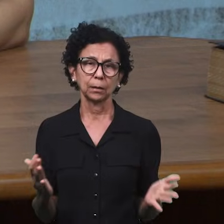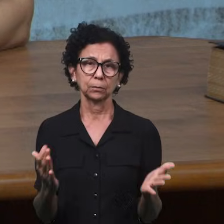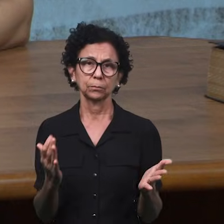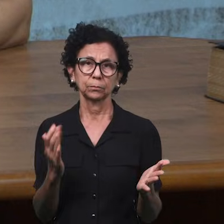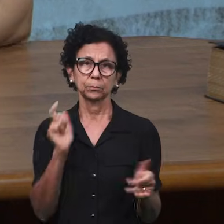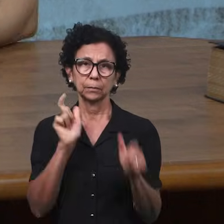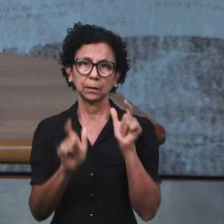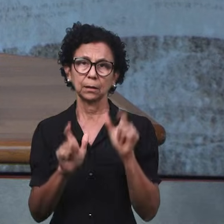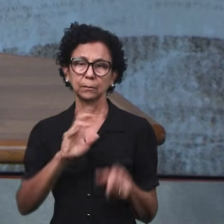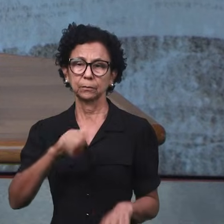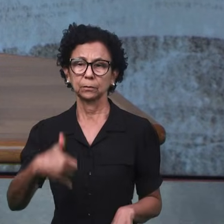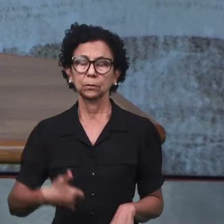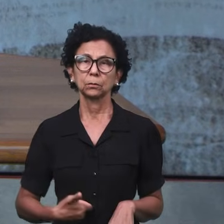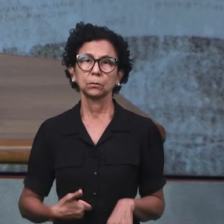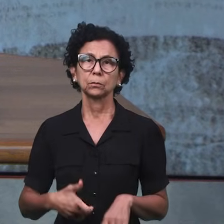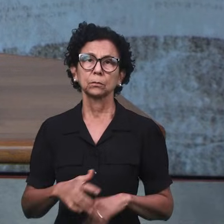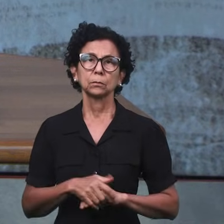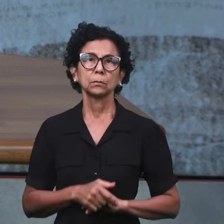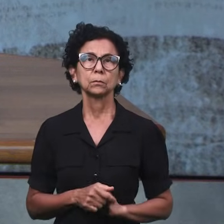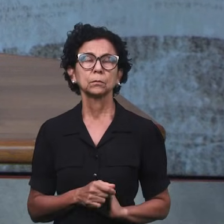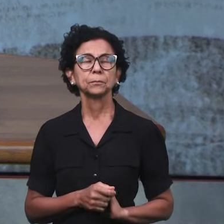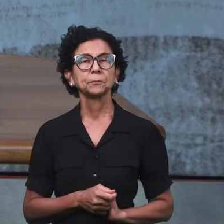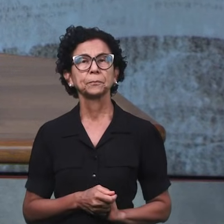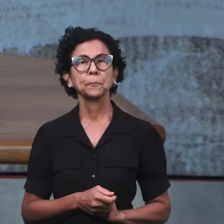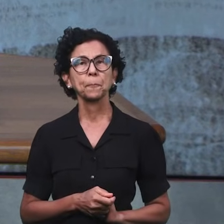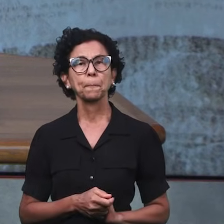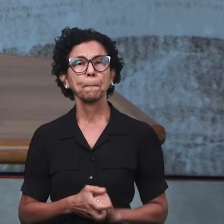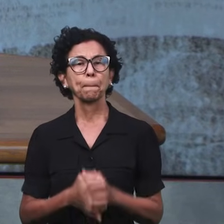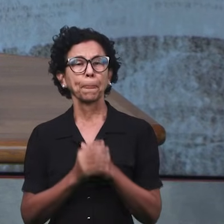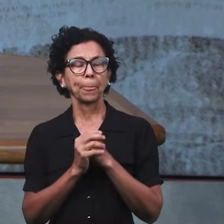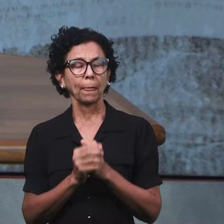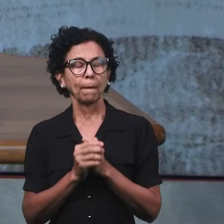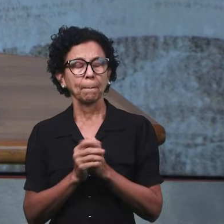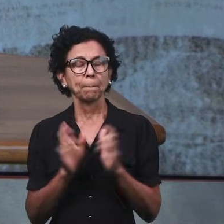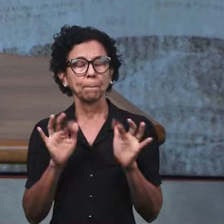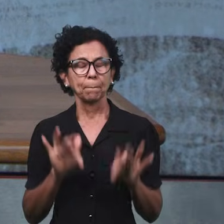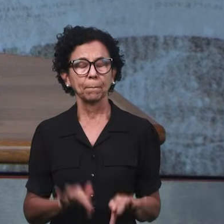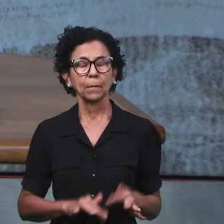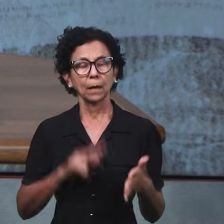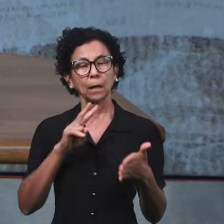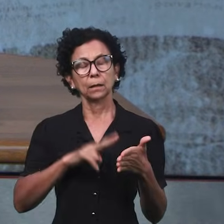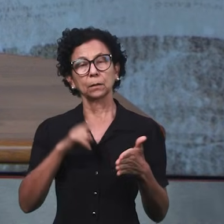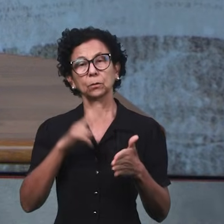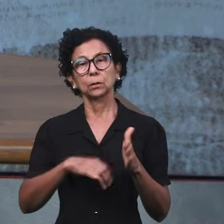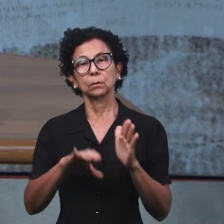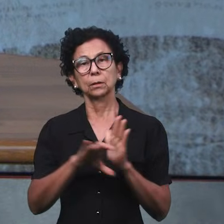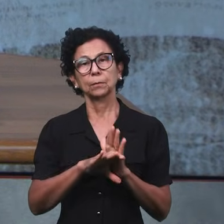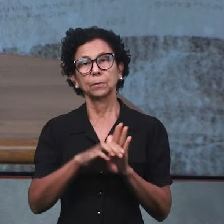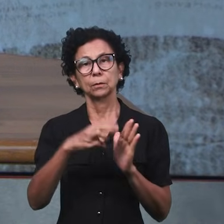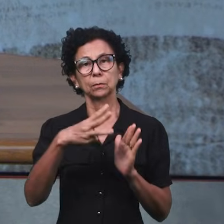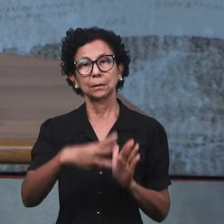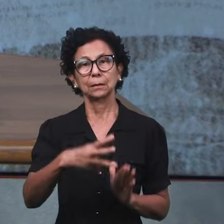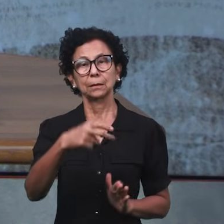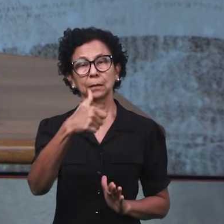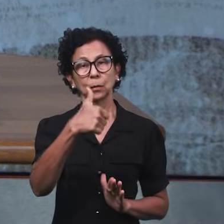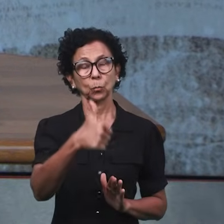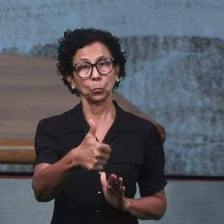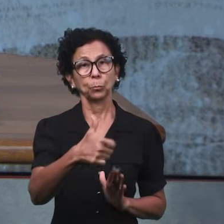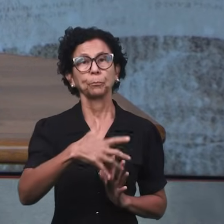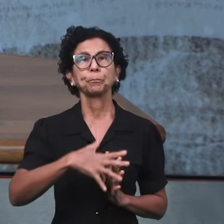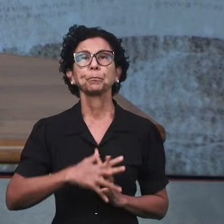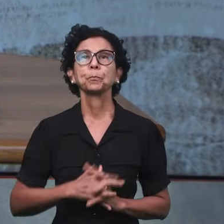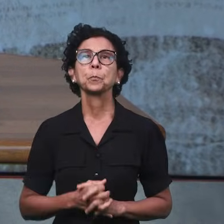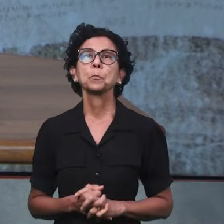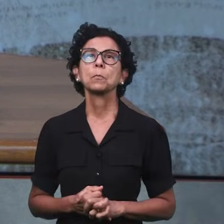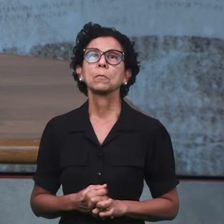Jó. Amém, irmãos? Cerramos aqui, então, a leitura do capítulo 31, com o